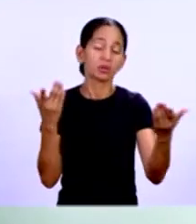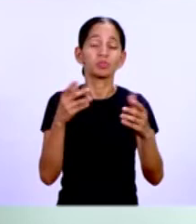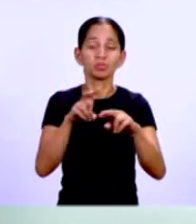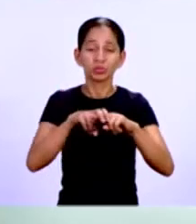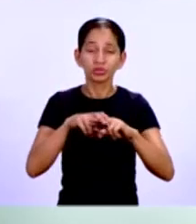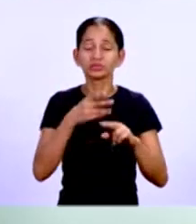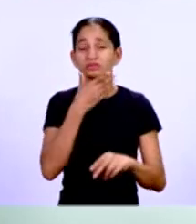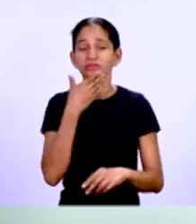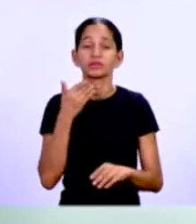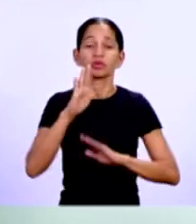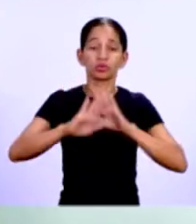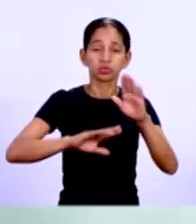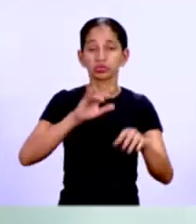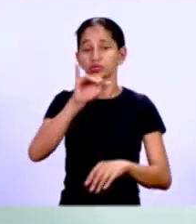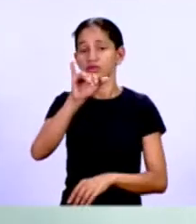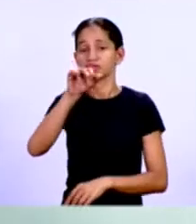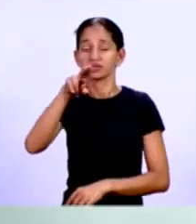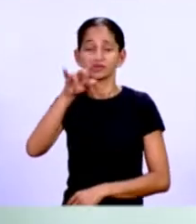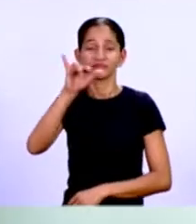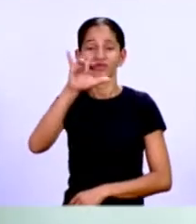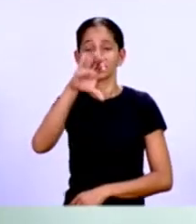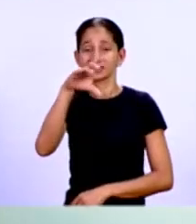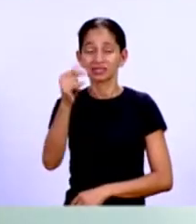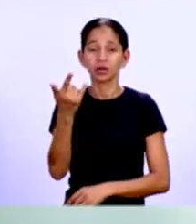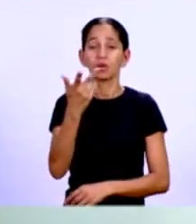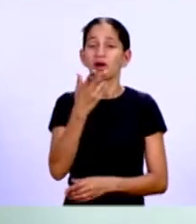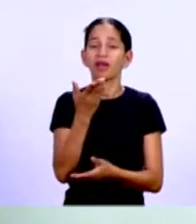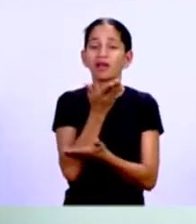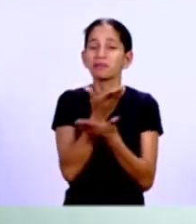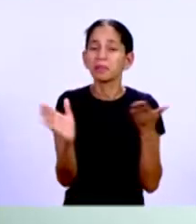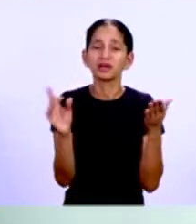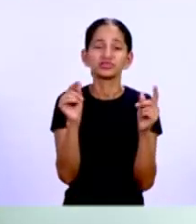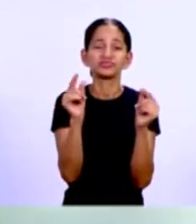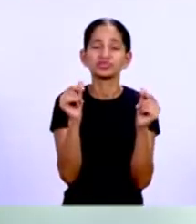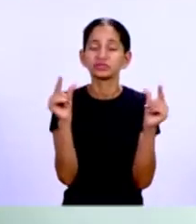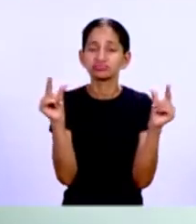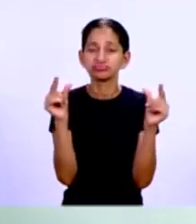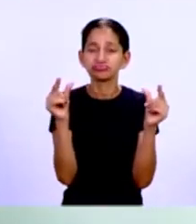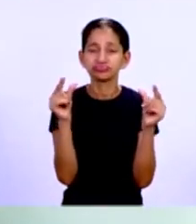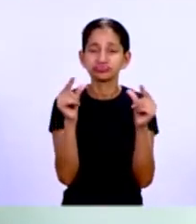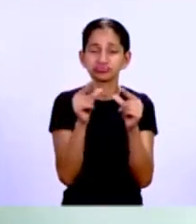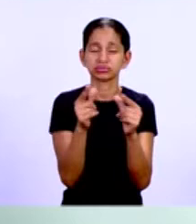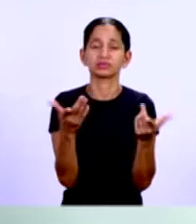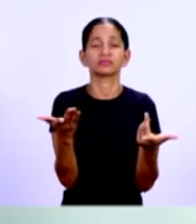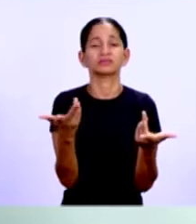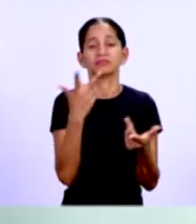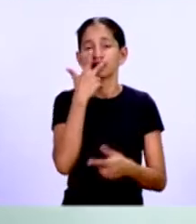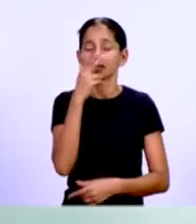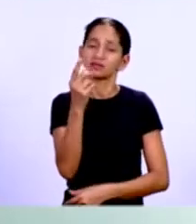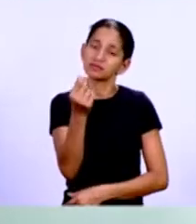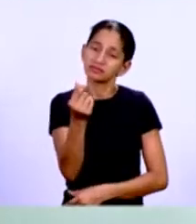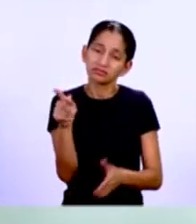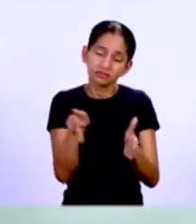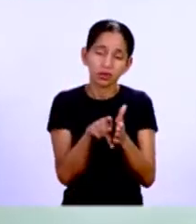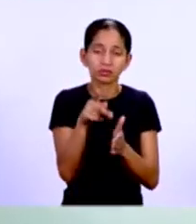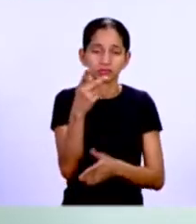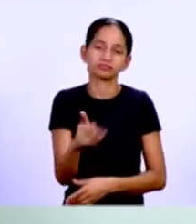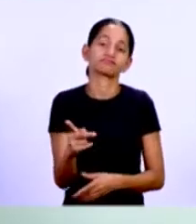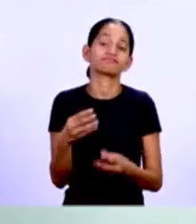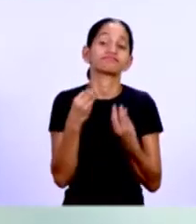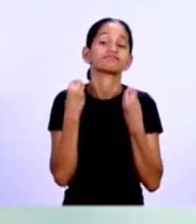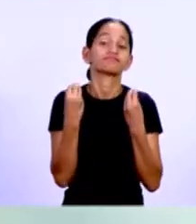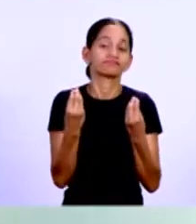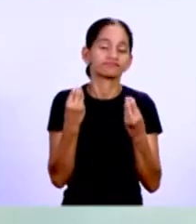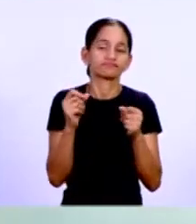isso assim que funciona a inflação. Ela consome, ela corrói, ela destrói o poder de compra da moeda. Então, como você se defende